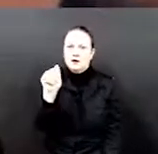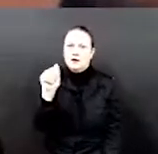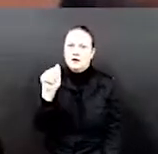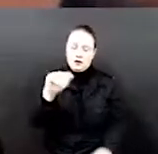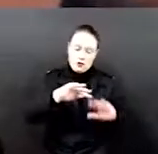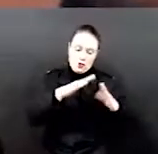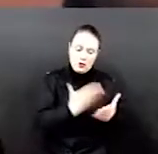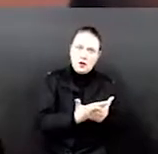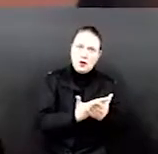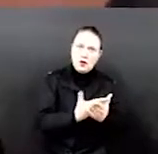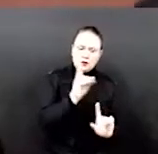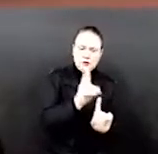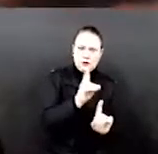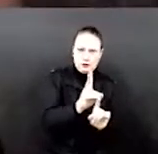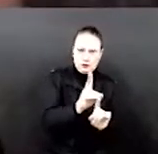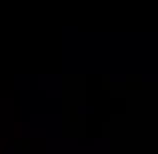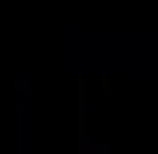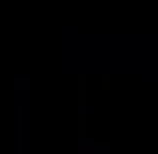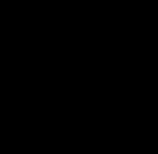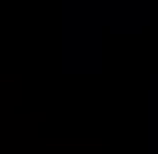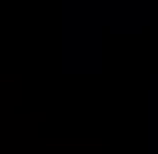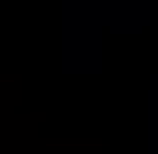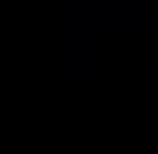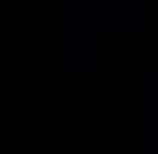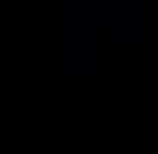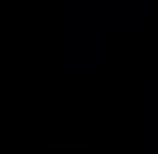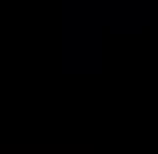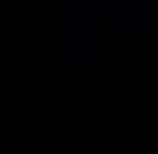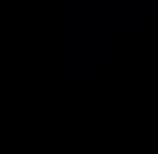Cacique Gregório Caixô. Então vamos ver a pergunta dela.